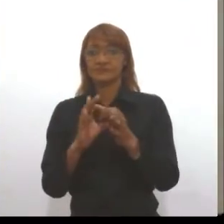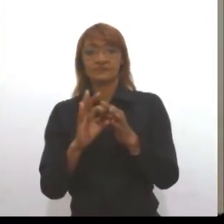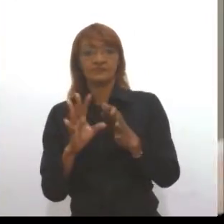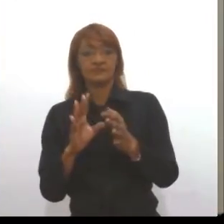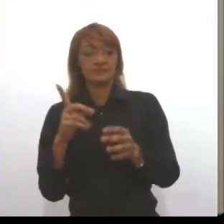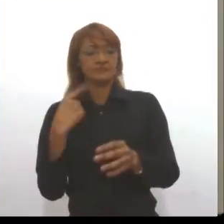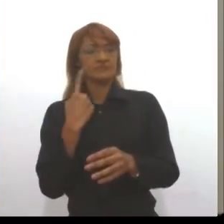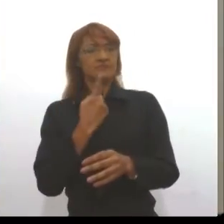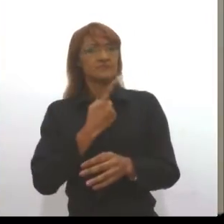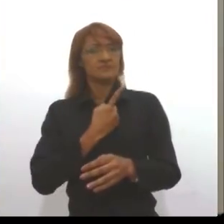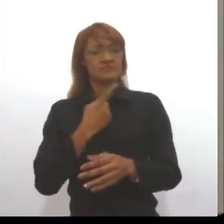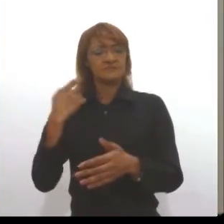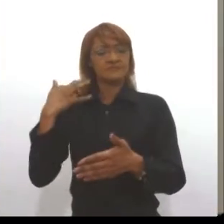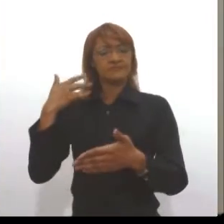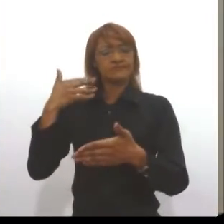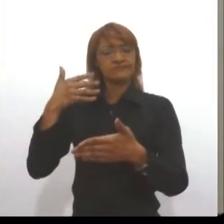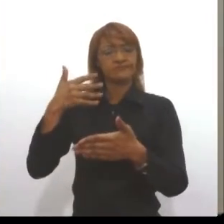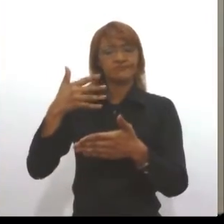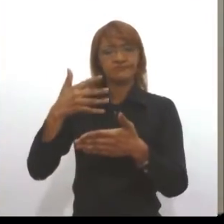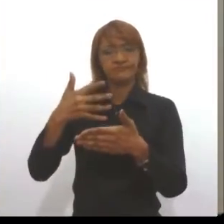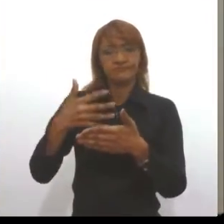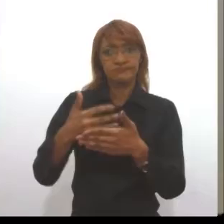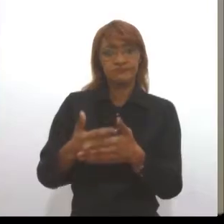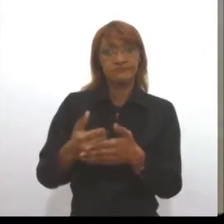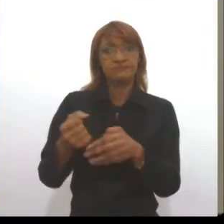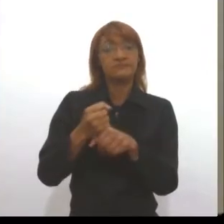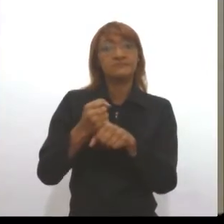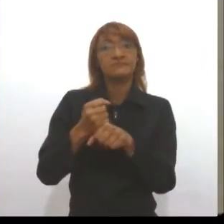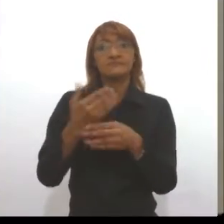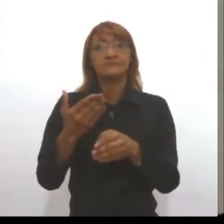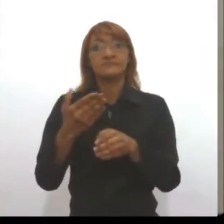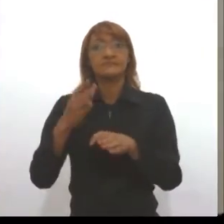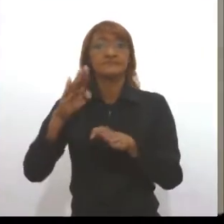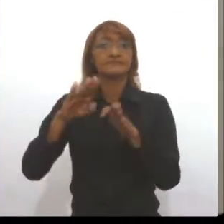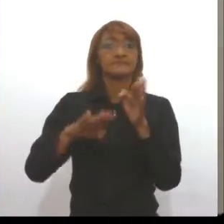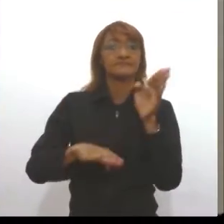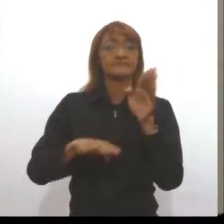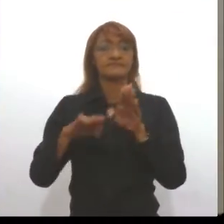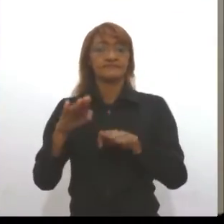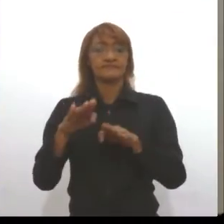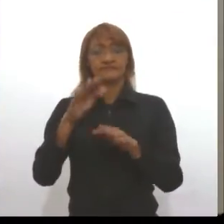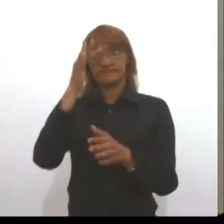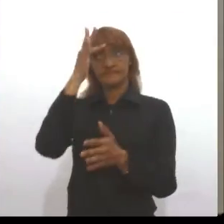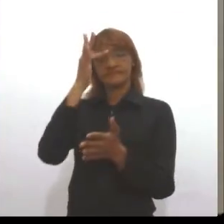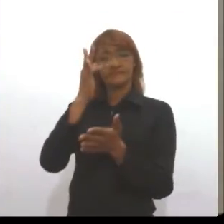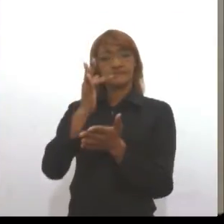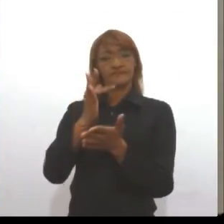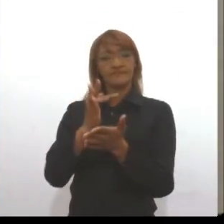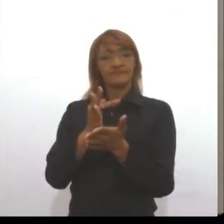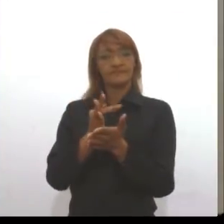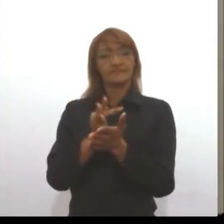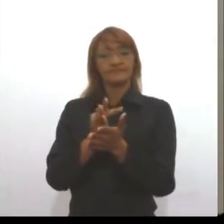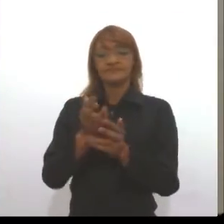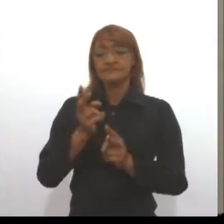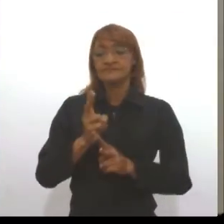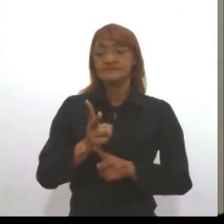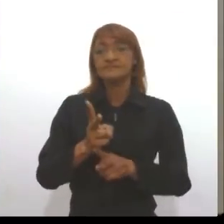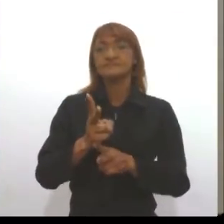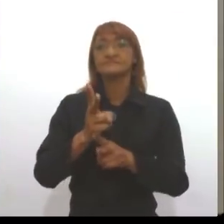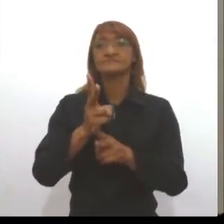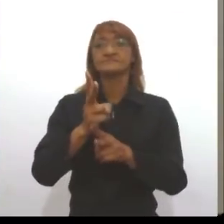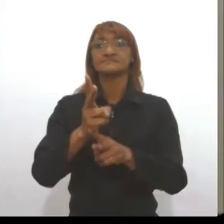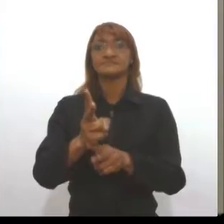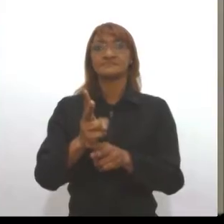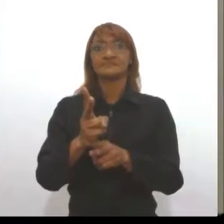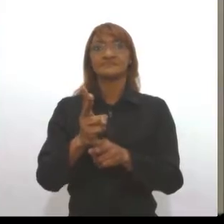passamos durante todos esses anos de processos evolutivos é que muitas vezes a fé, ela estava sempre envolta a